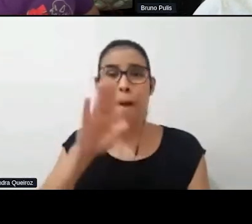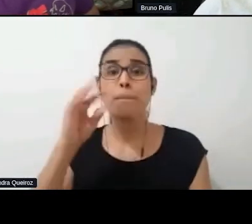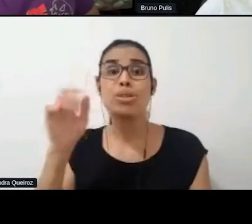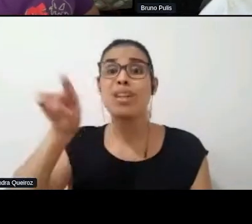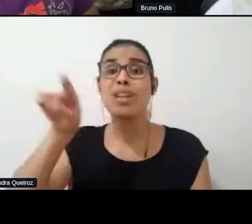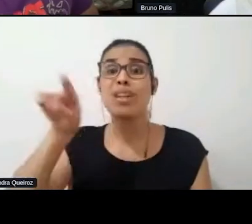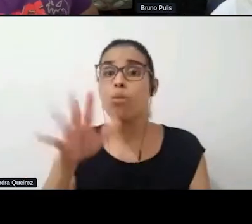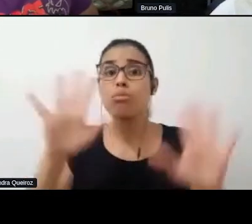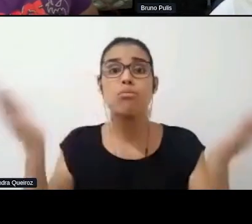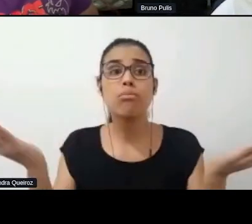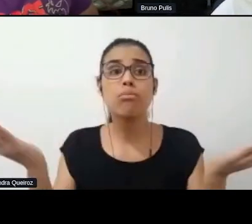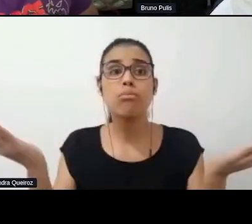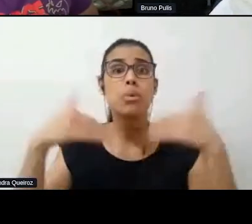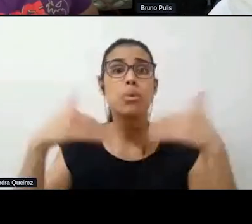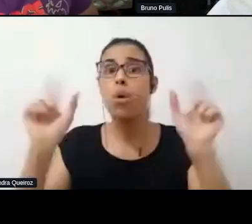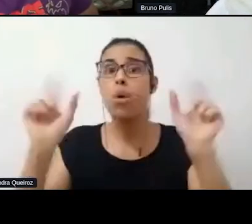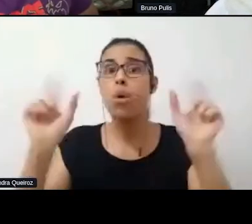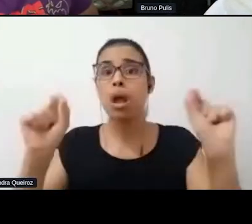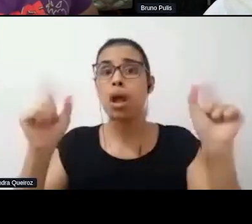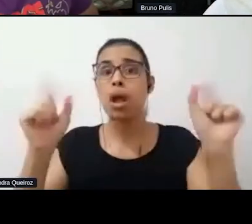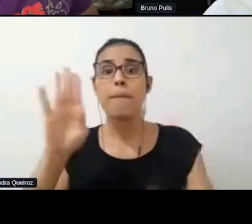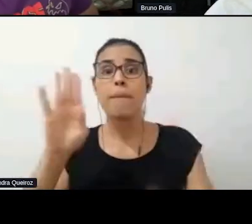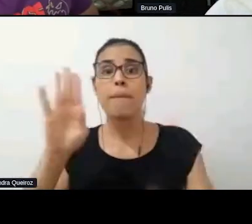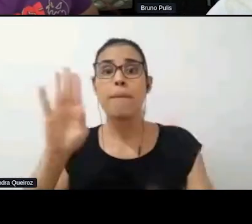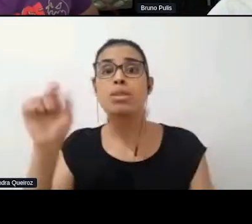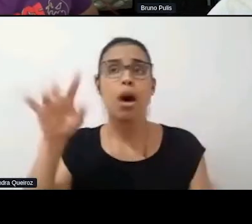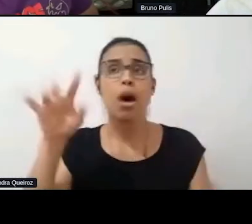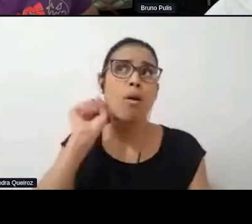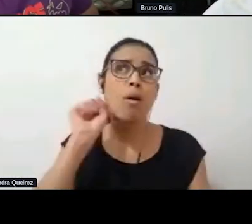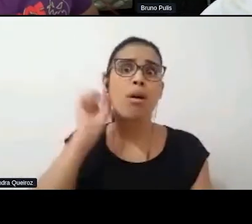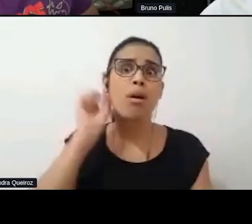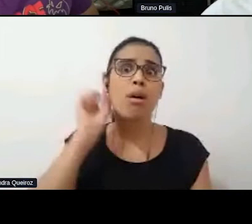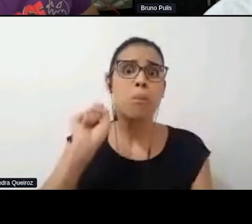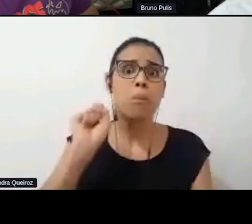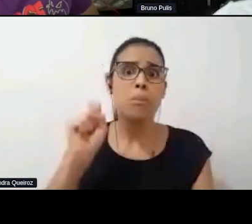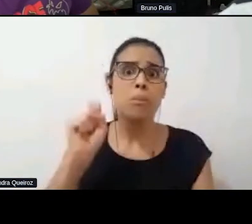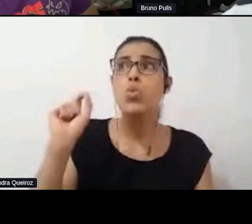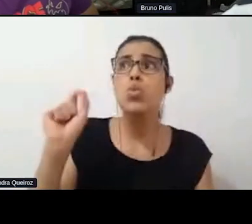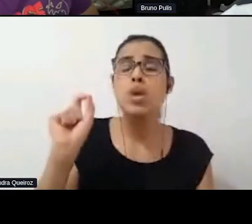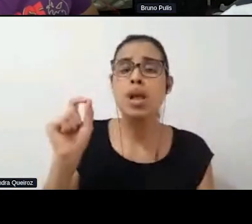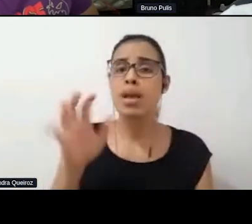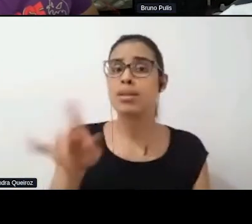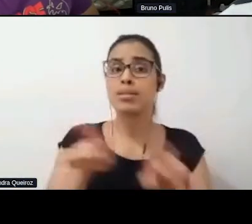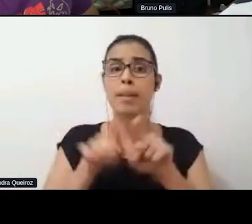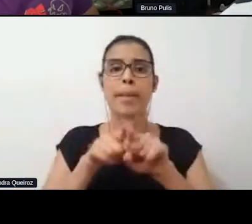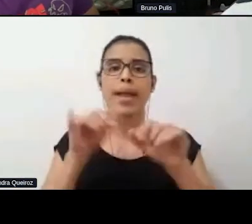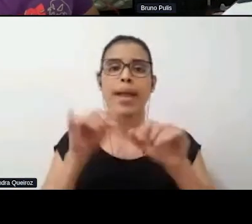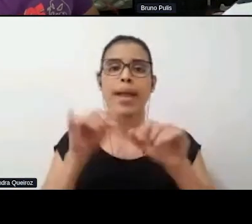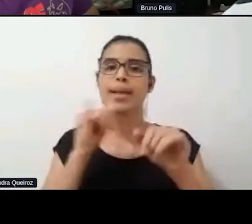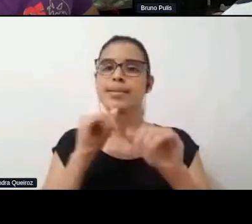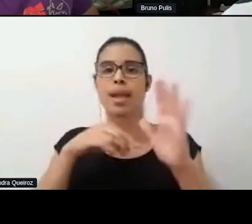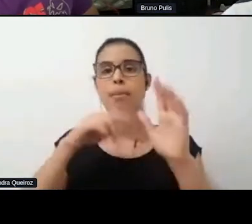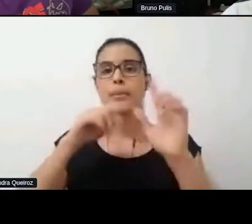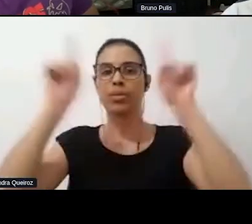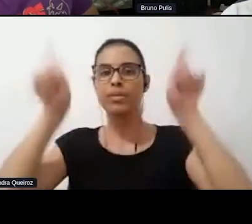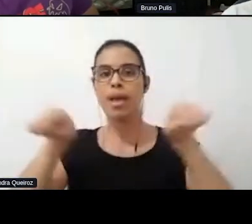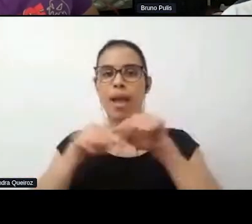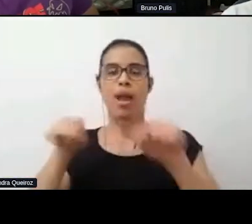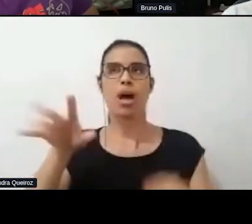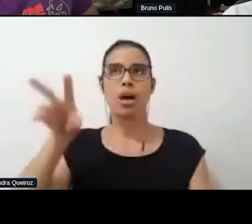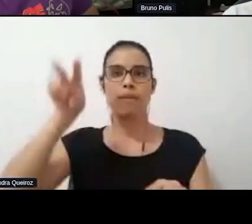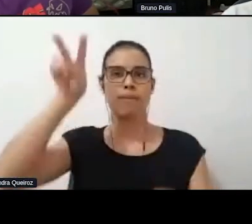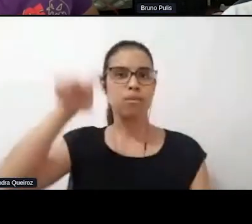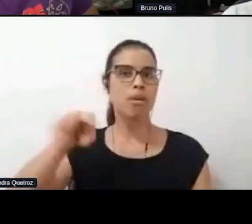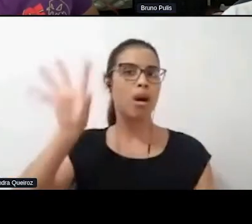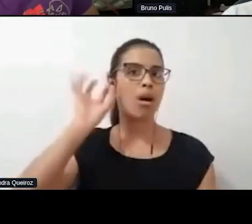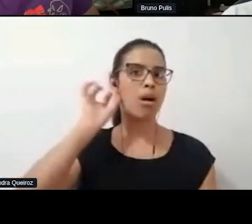ou botões, elementos que não são marcados. Por exemplo, eu estou lendo lá comprar. Peraí, isso é um link, isso é